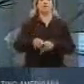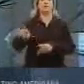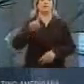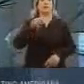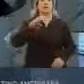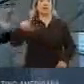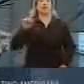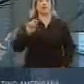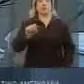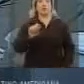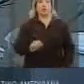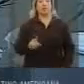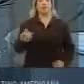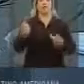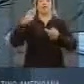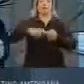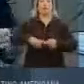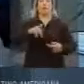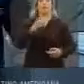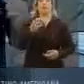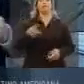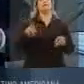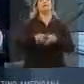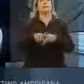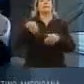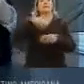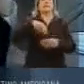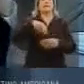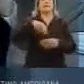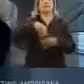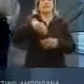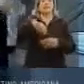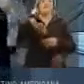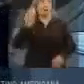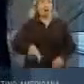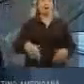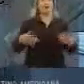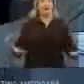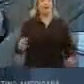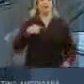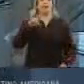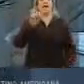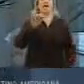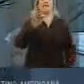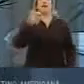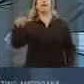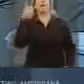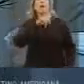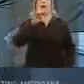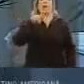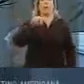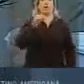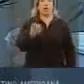Ortega votar o poder, e pode ir na Nicarágua. Ou seja, o Rafael Correia chegar no